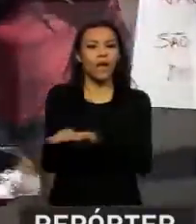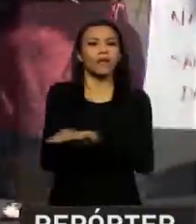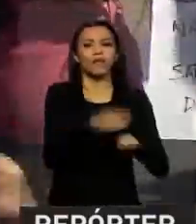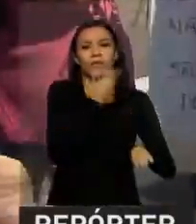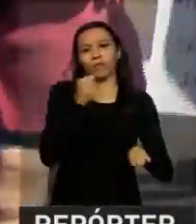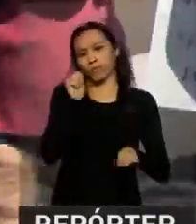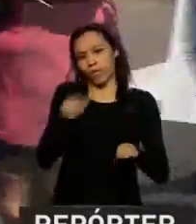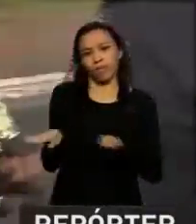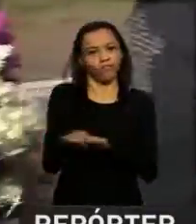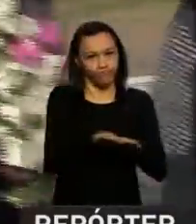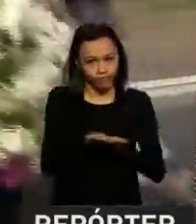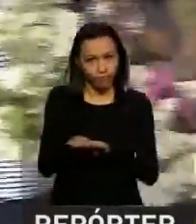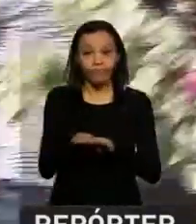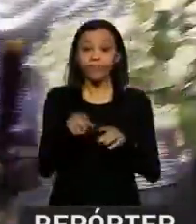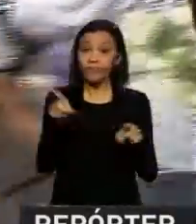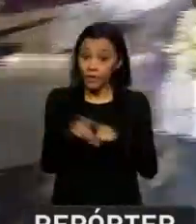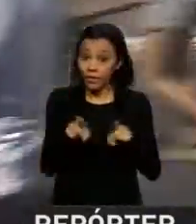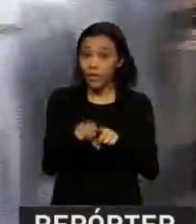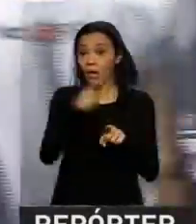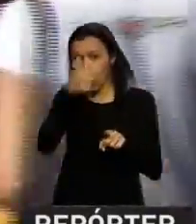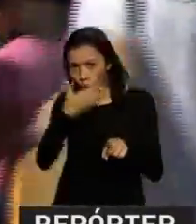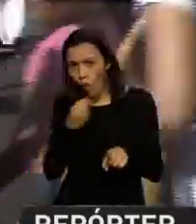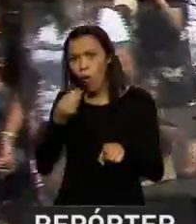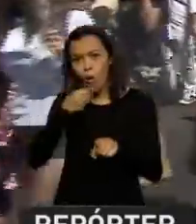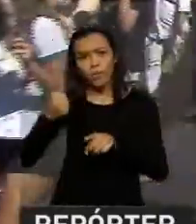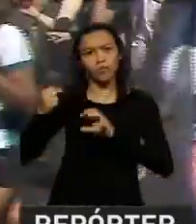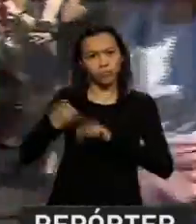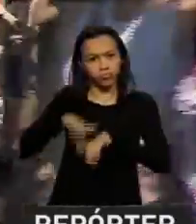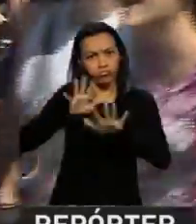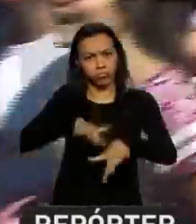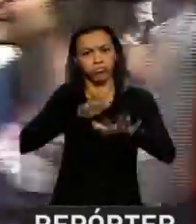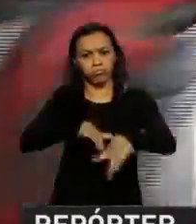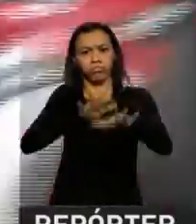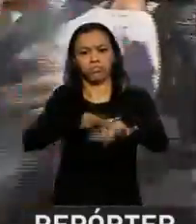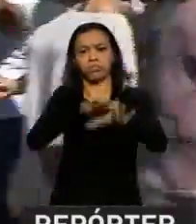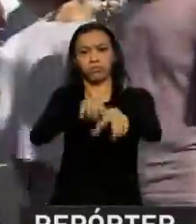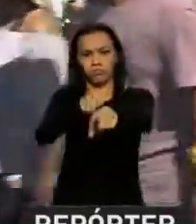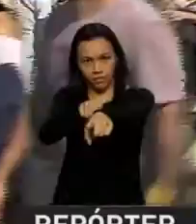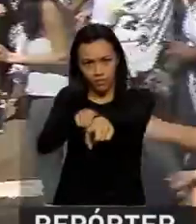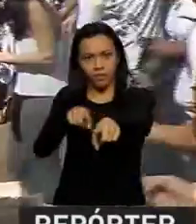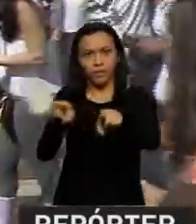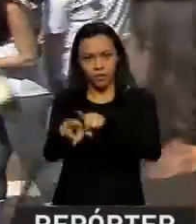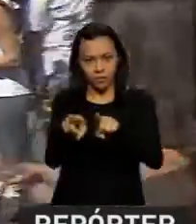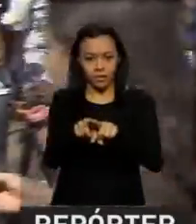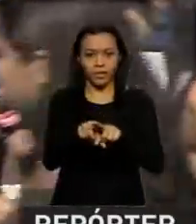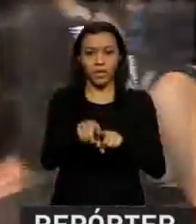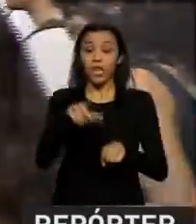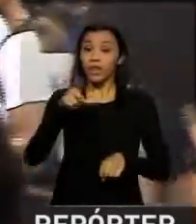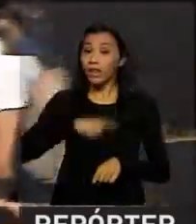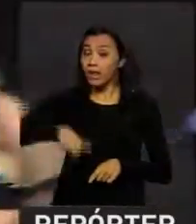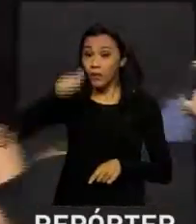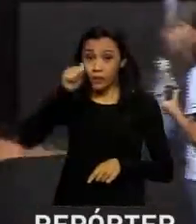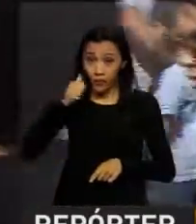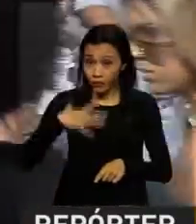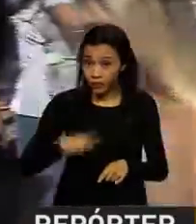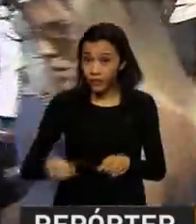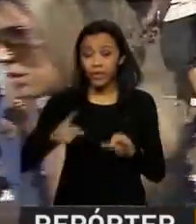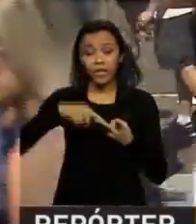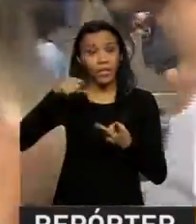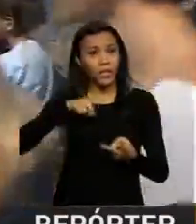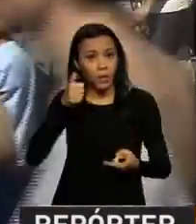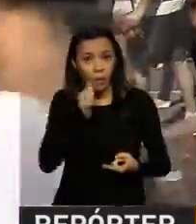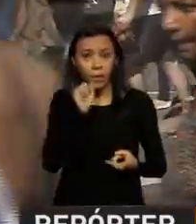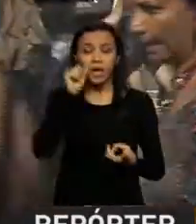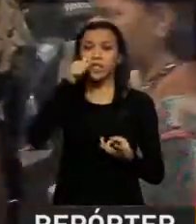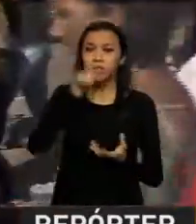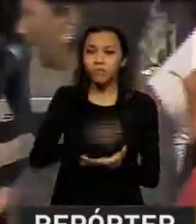eram só mulheres. Ao lado delas, homens também caminharam pela Esplanada dos Ministérios. Tenho filha, tenho mãe, tenho